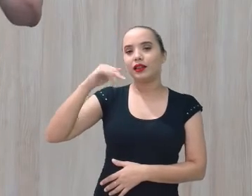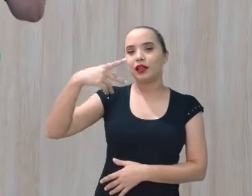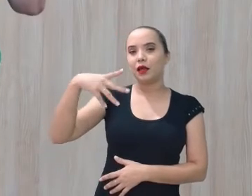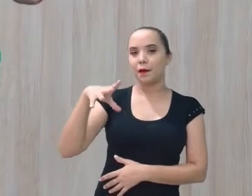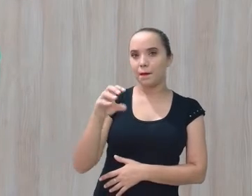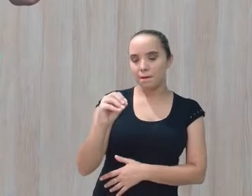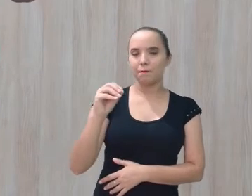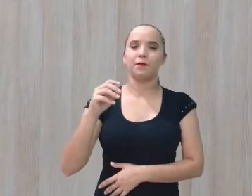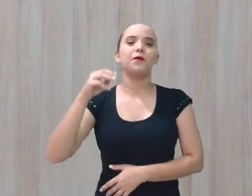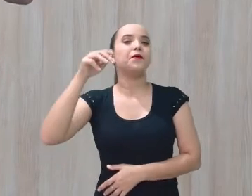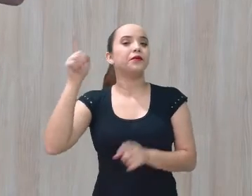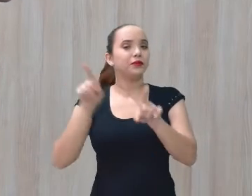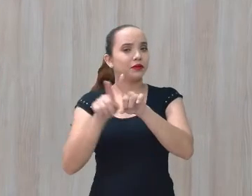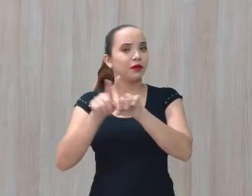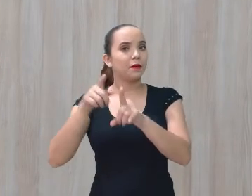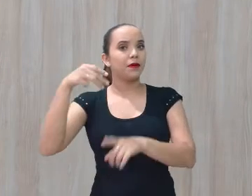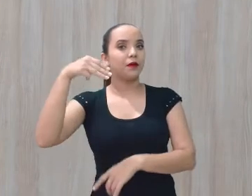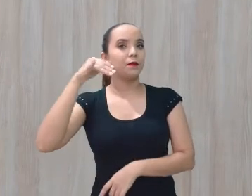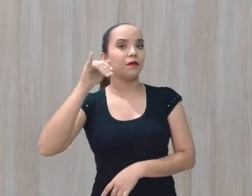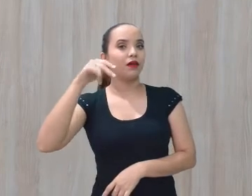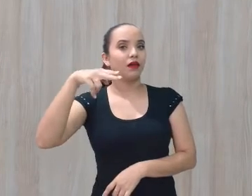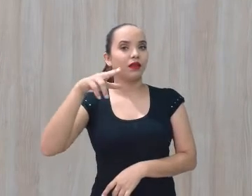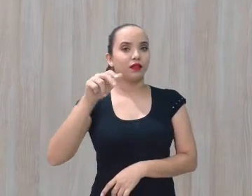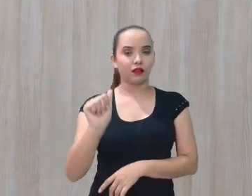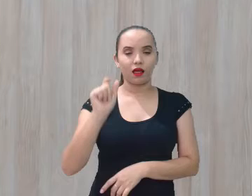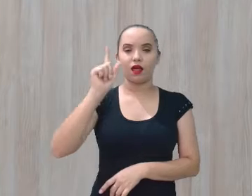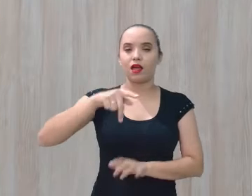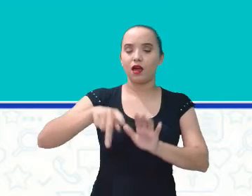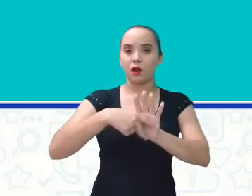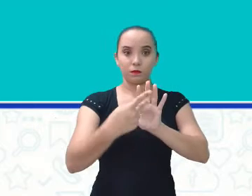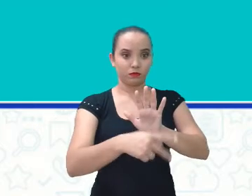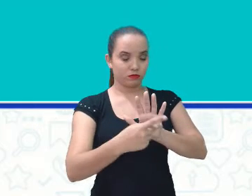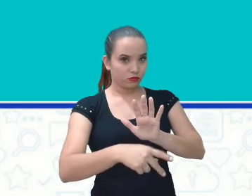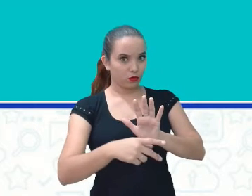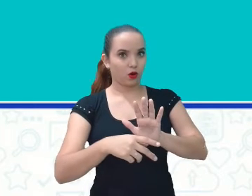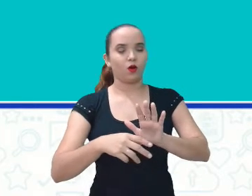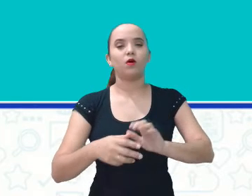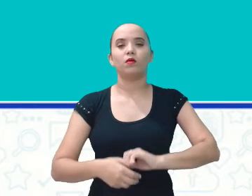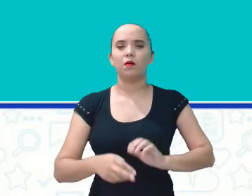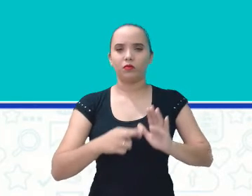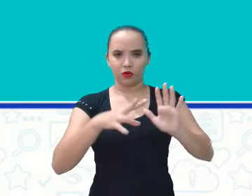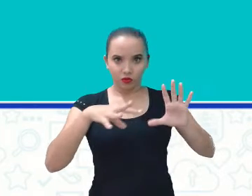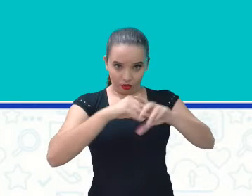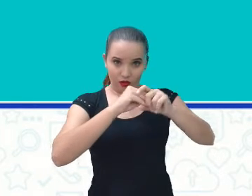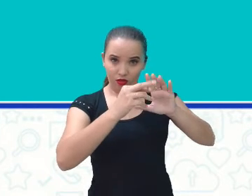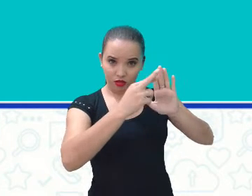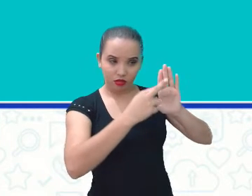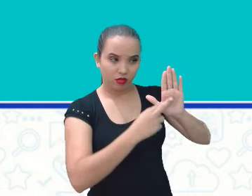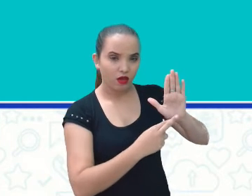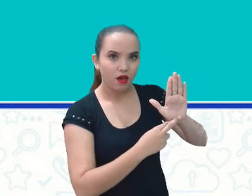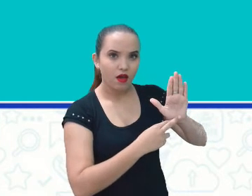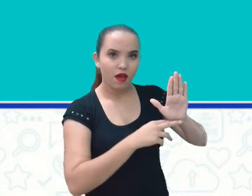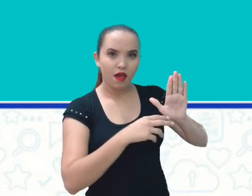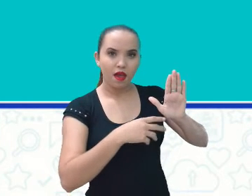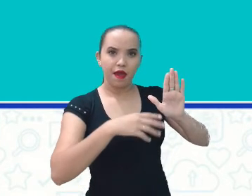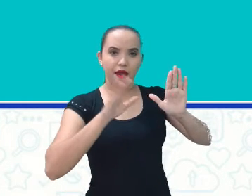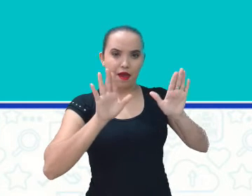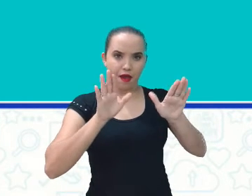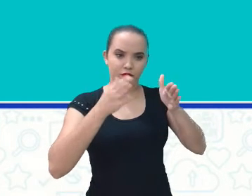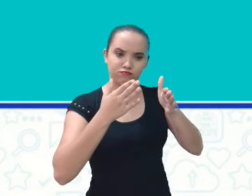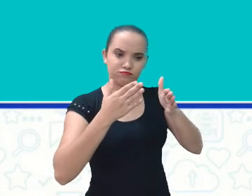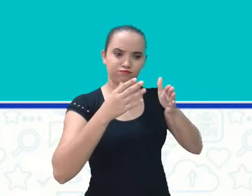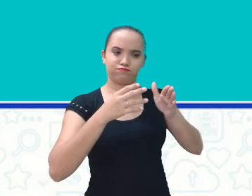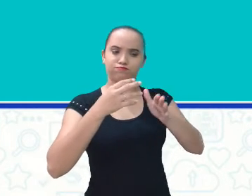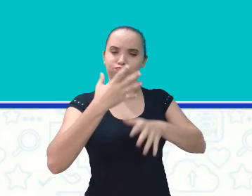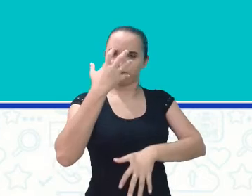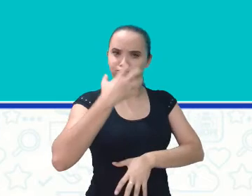são né? São próprias da norma padrão da língua. Pessoal, o que é que vocês acham? Fazem parte da